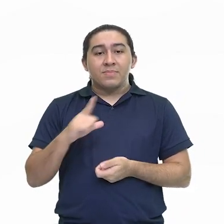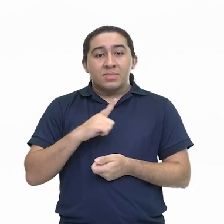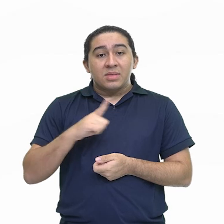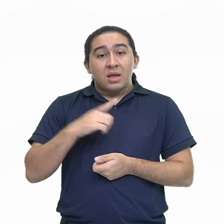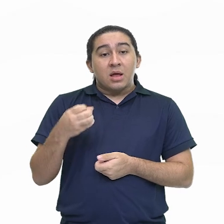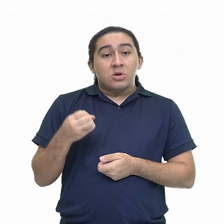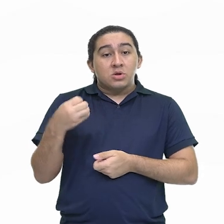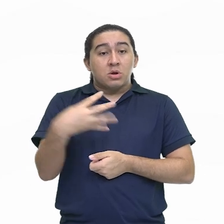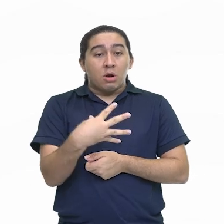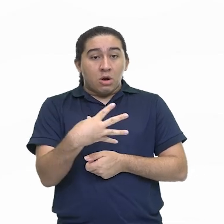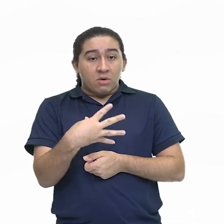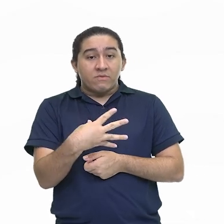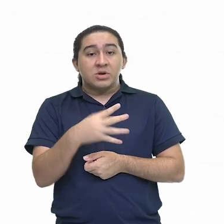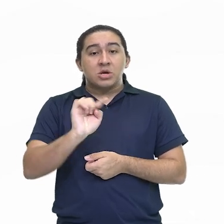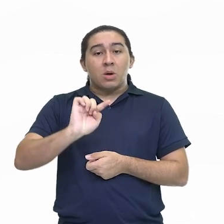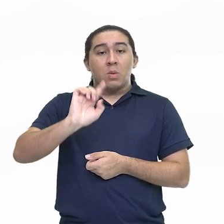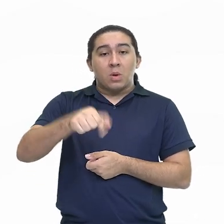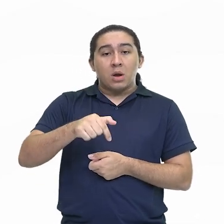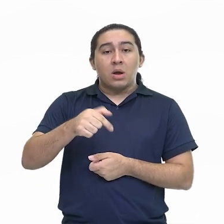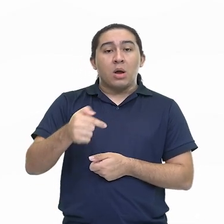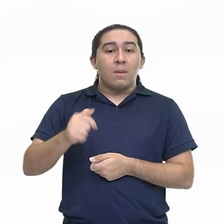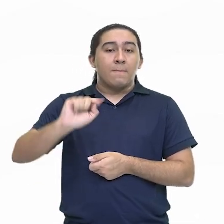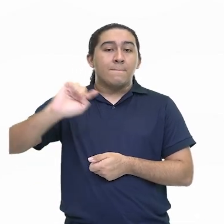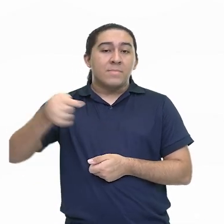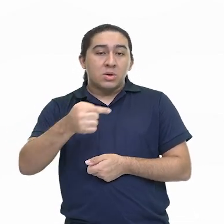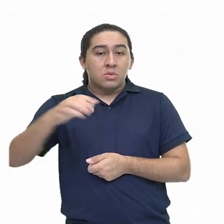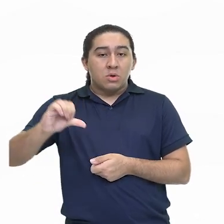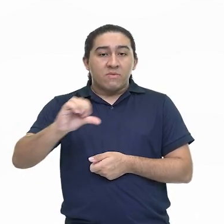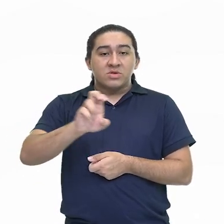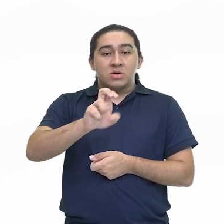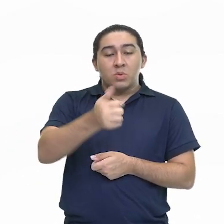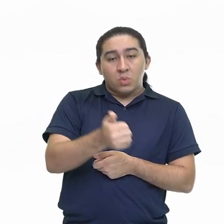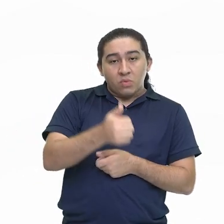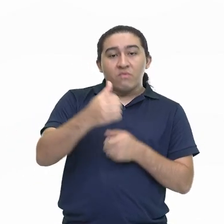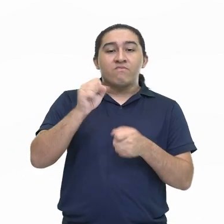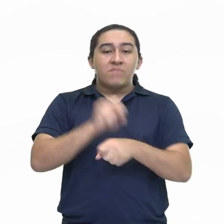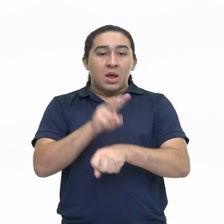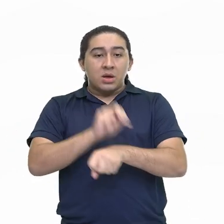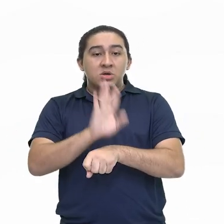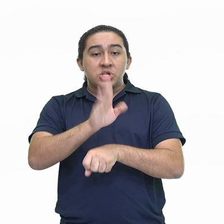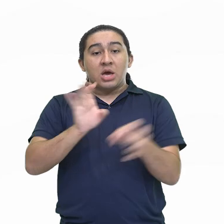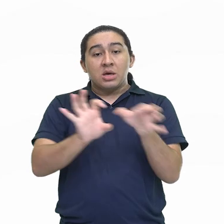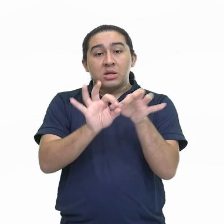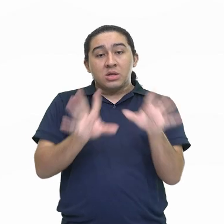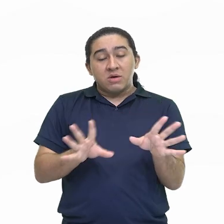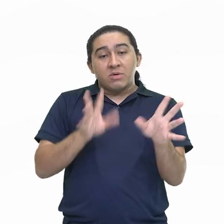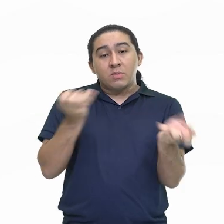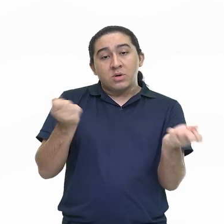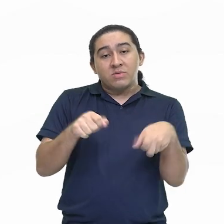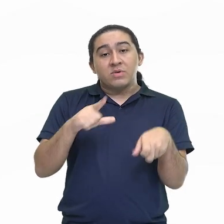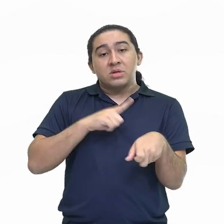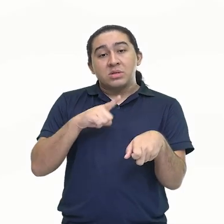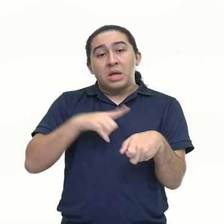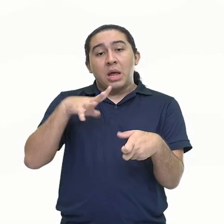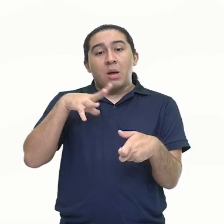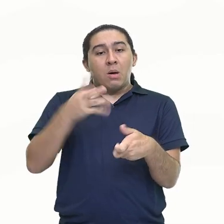foram disponibilizadas para o vestibular 2023, acesso 2024 e CIS. Aqui nós temos